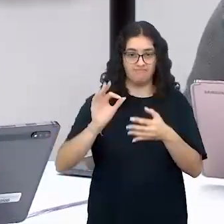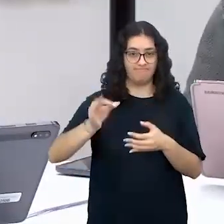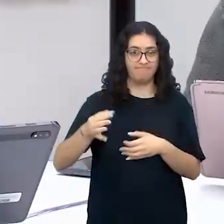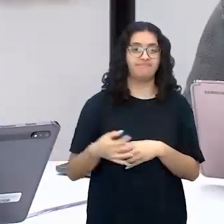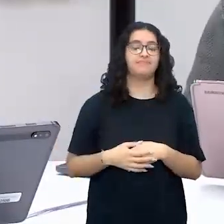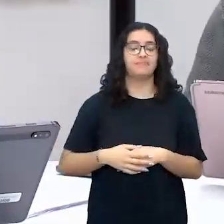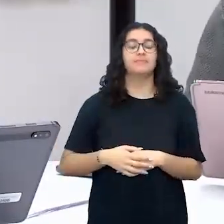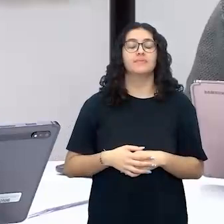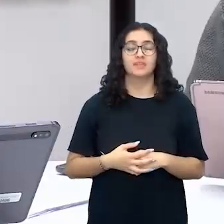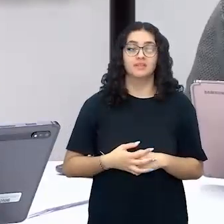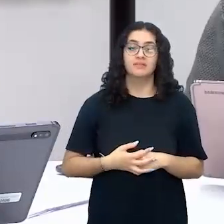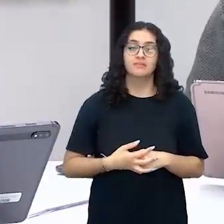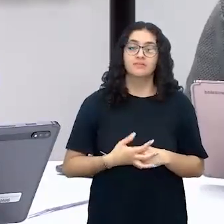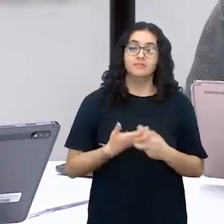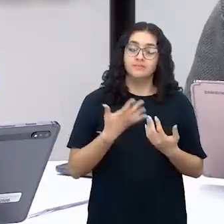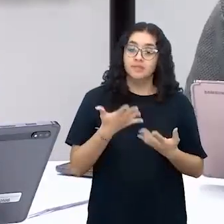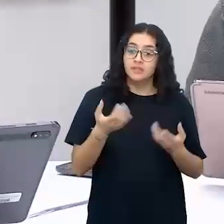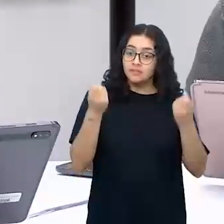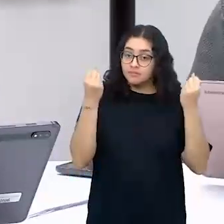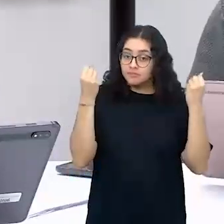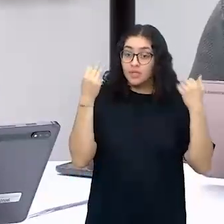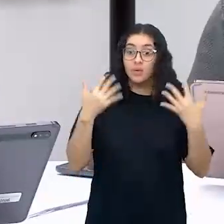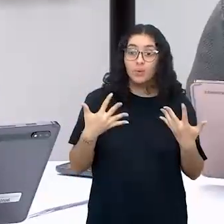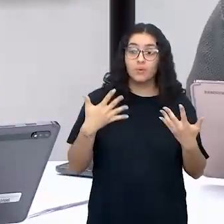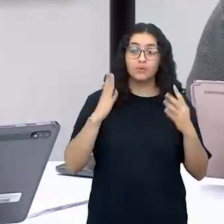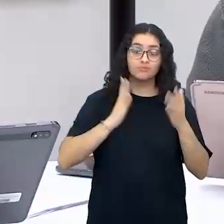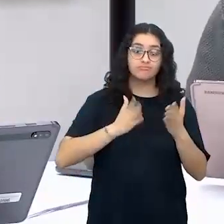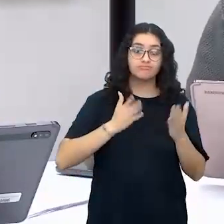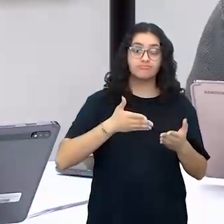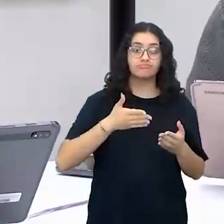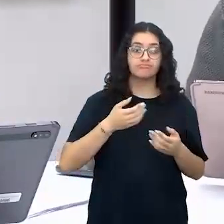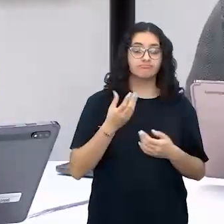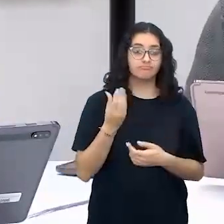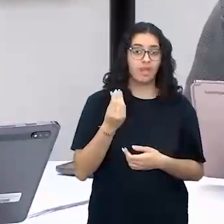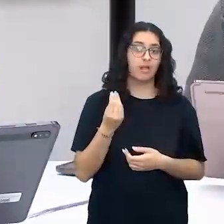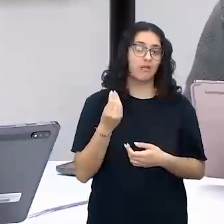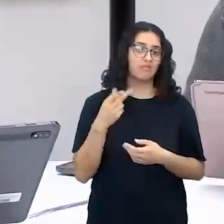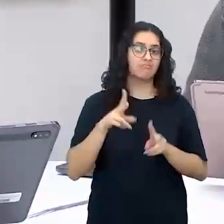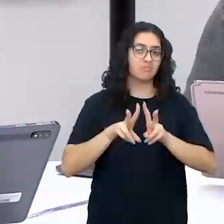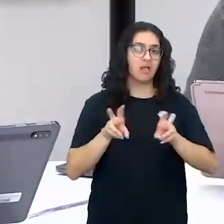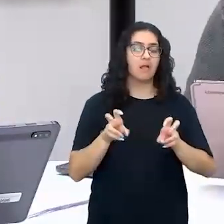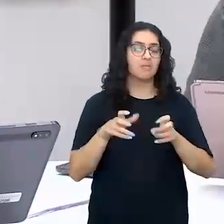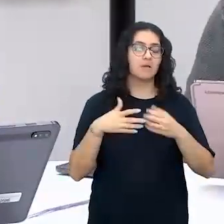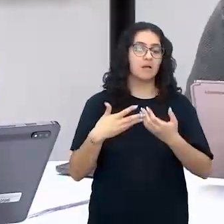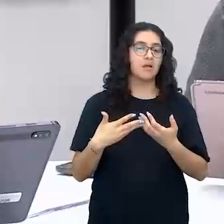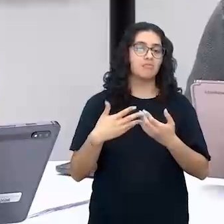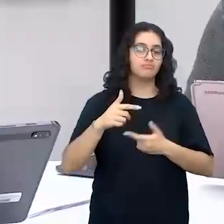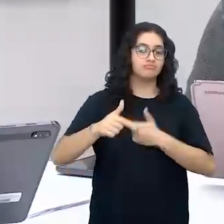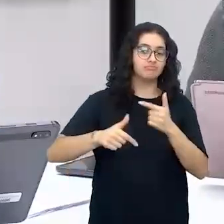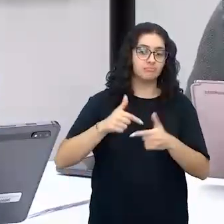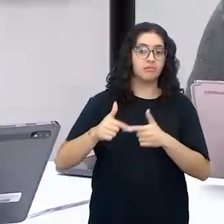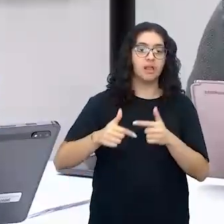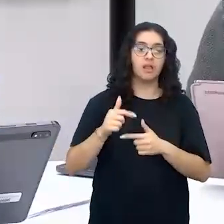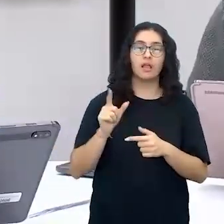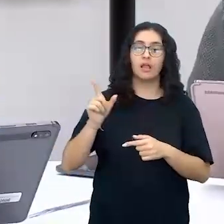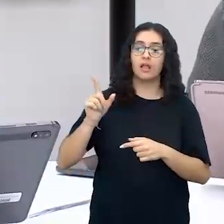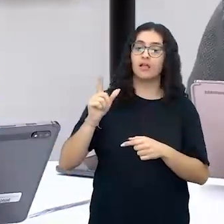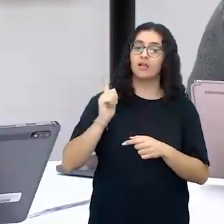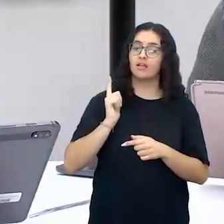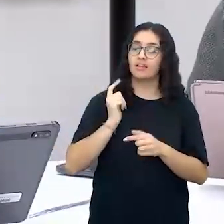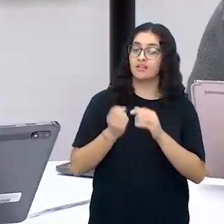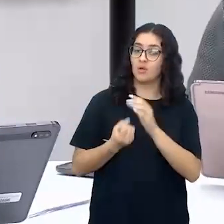gente tem falado bastante sobre esse trabalho, que aí em 2020 a gente transformou num